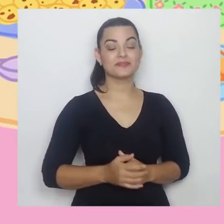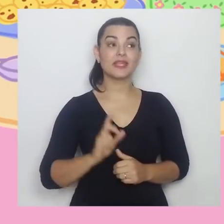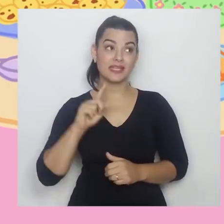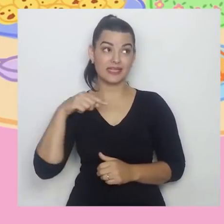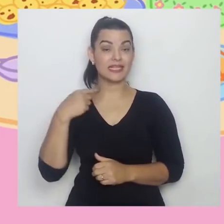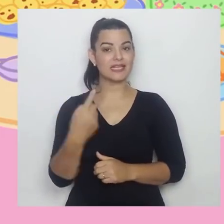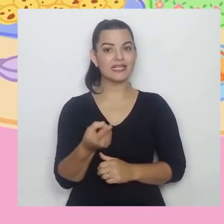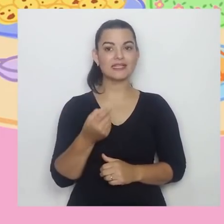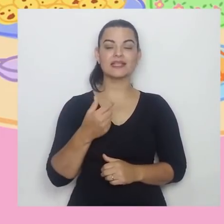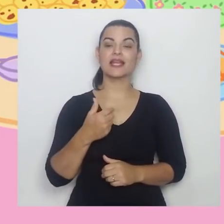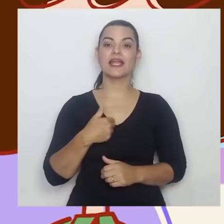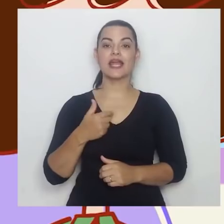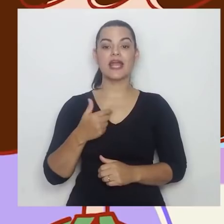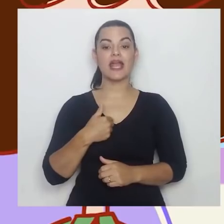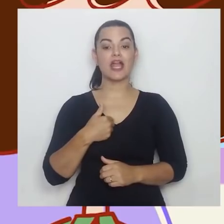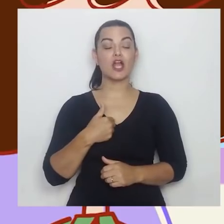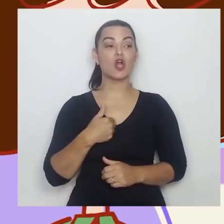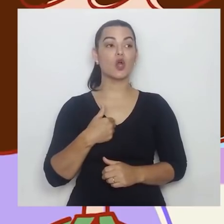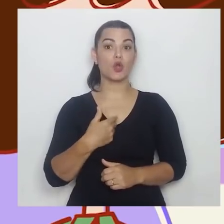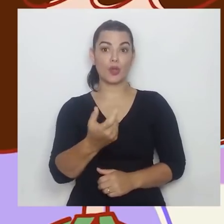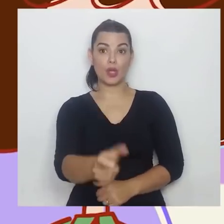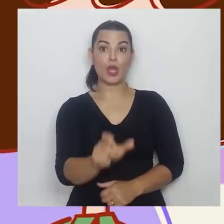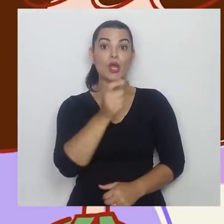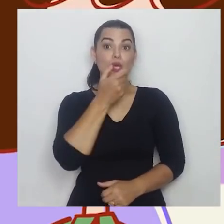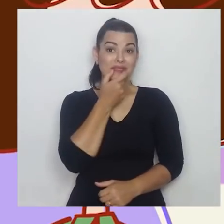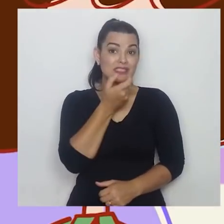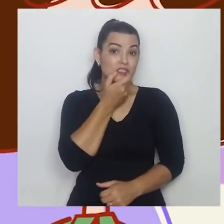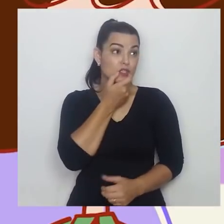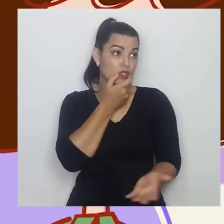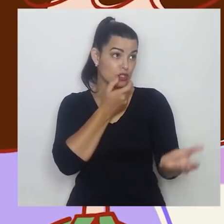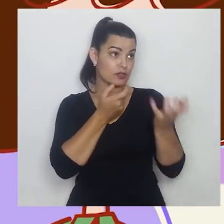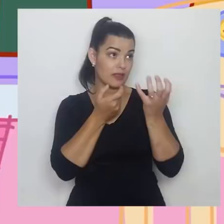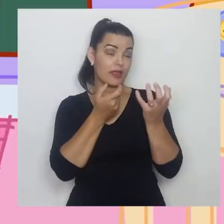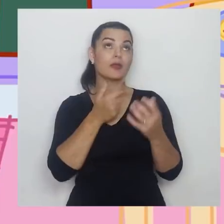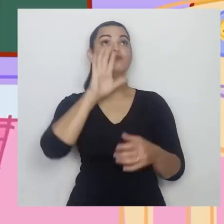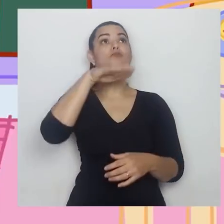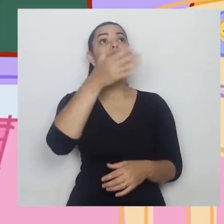Depois, eu quis comer um biscoito e falei para o papai me dar um.